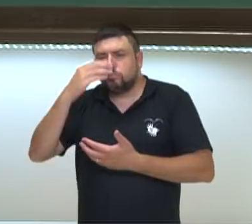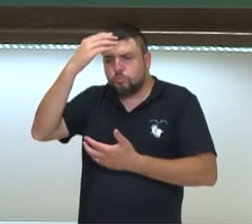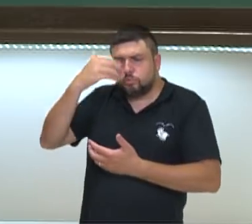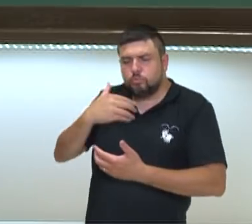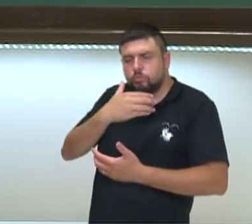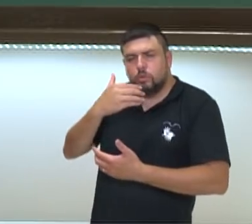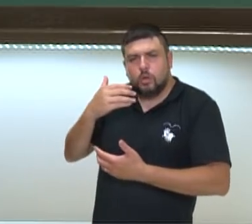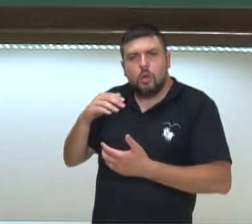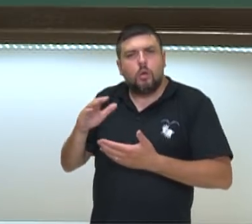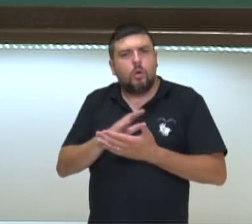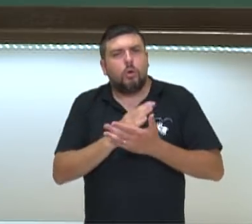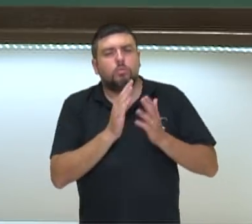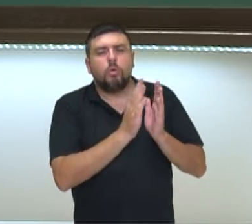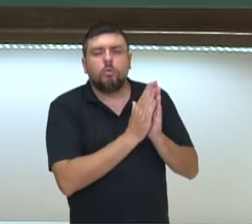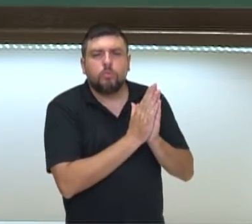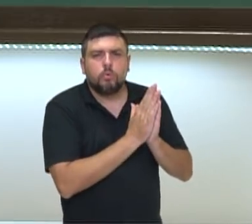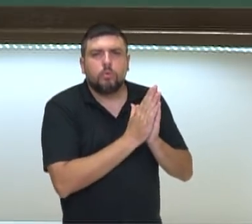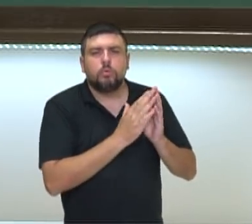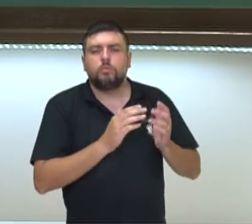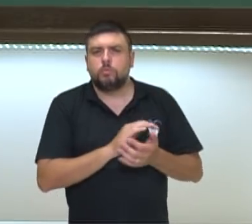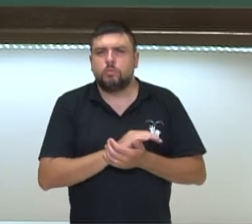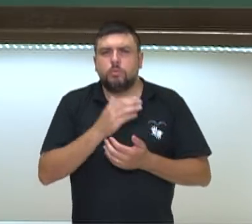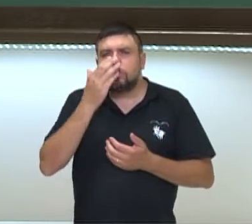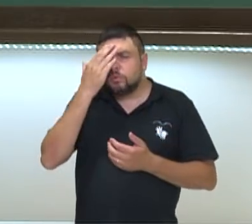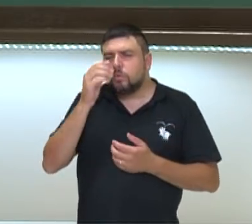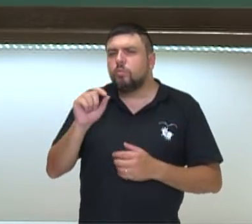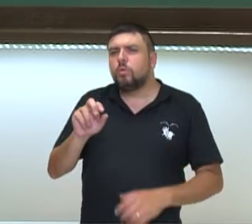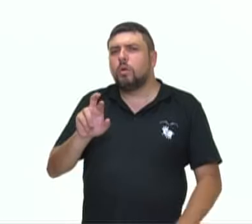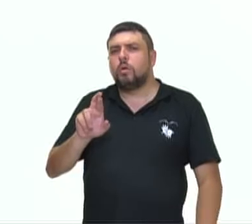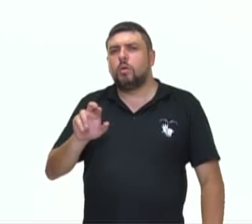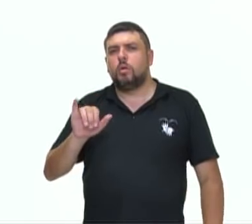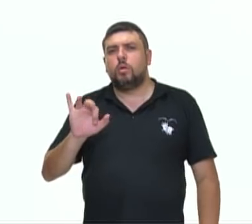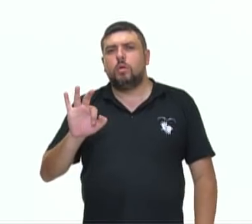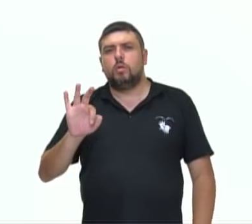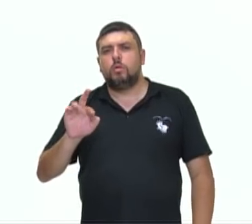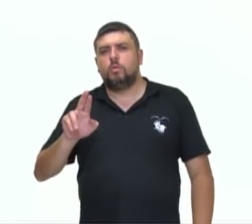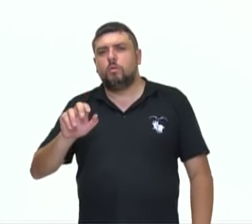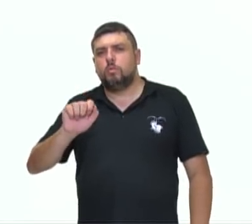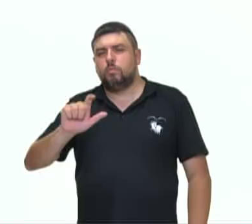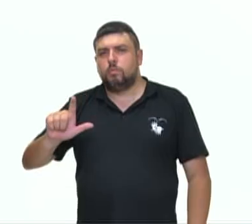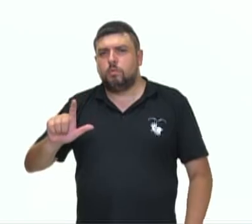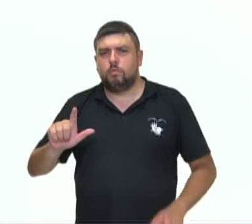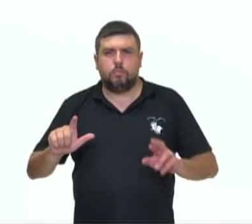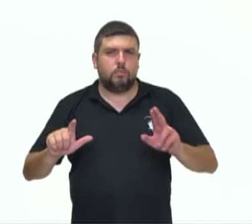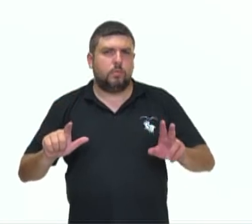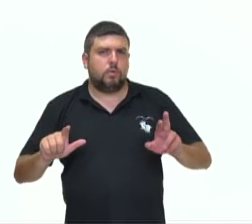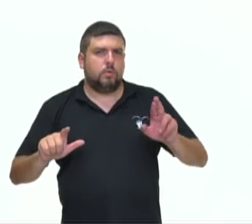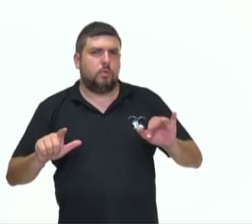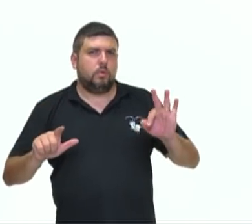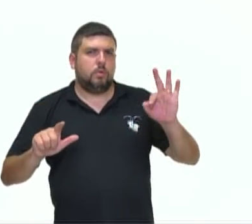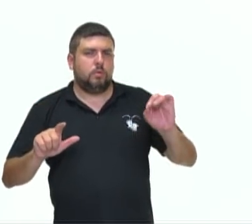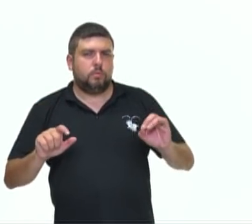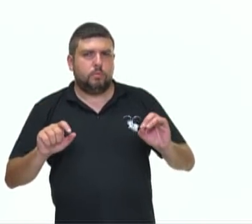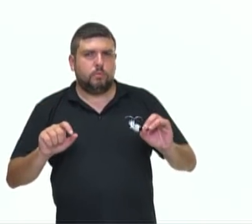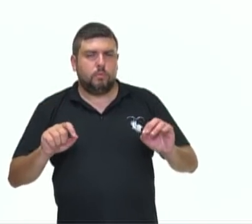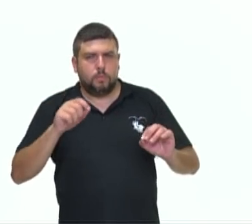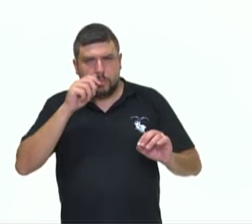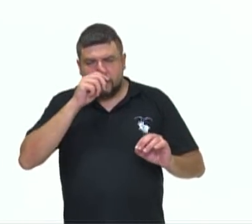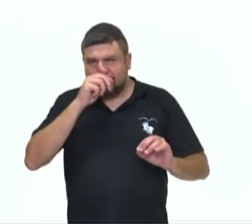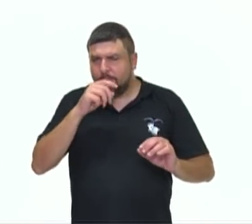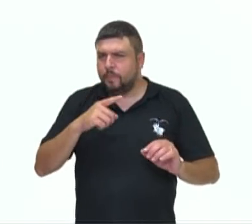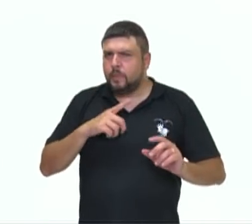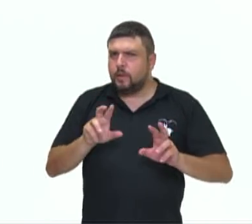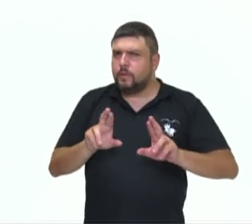comer. Enfim, você tem algum ritual? Sabe o que é ritual? O que é rito e ritual? Será que tem diferença entre rito